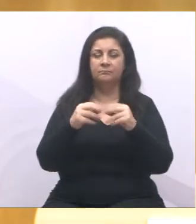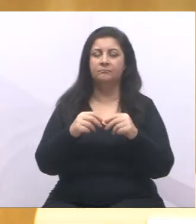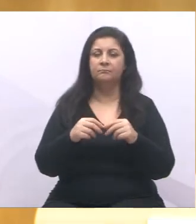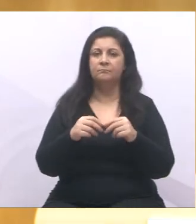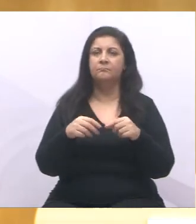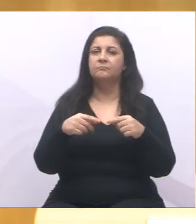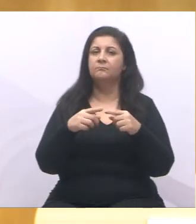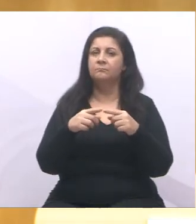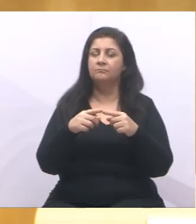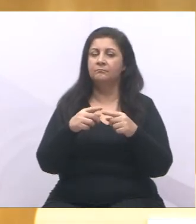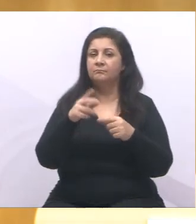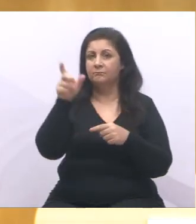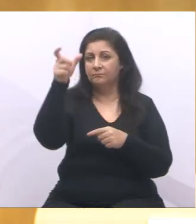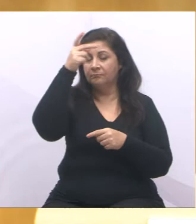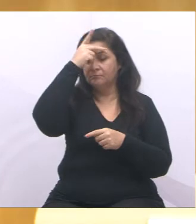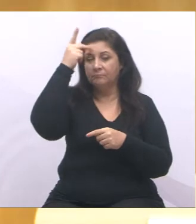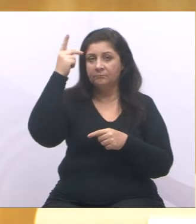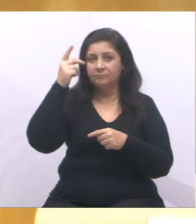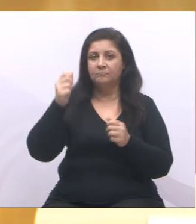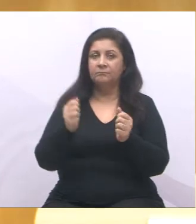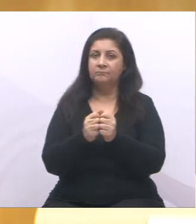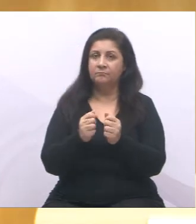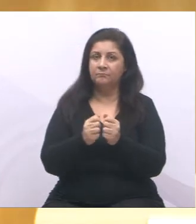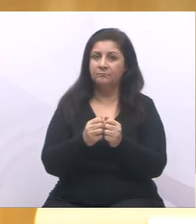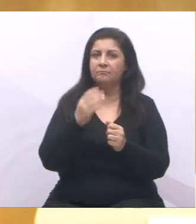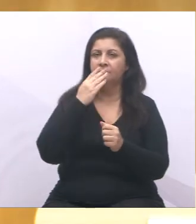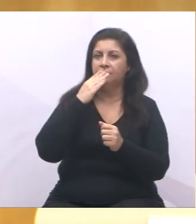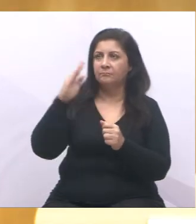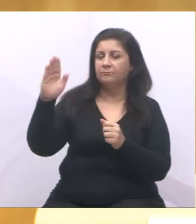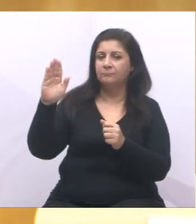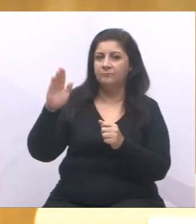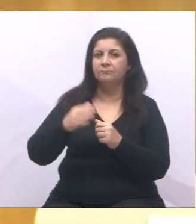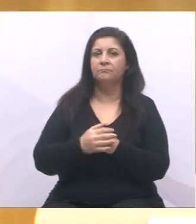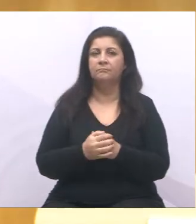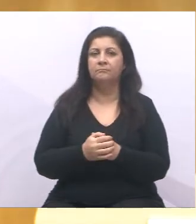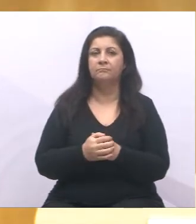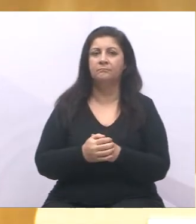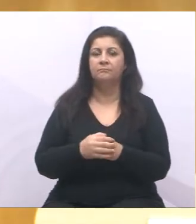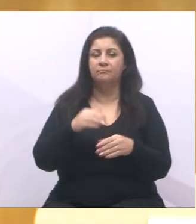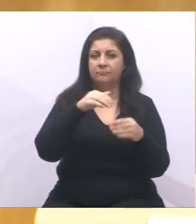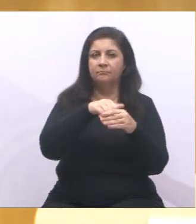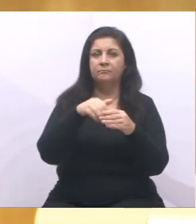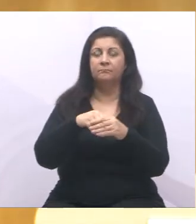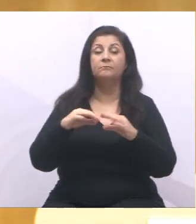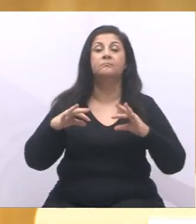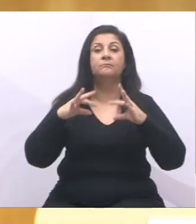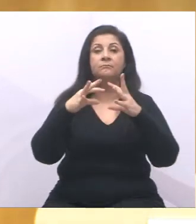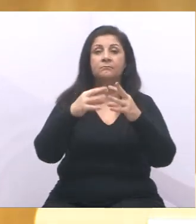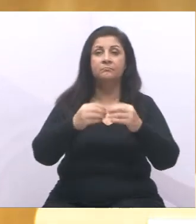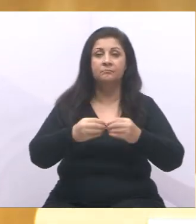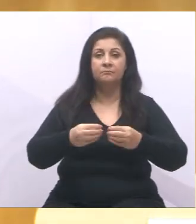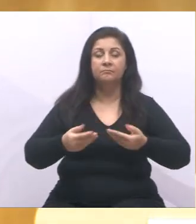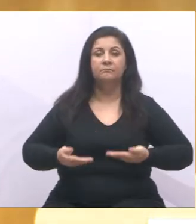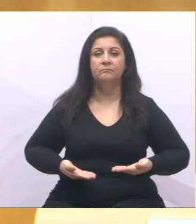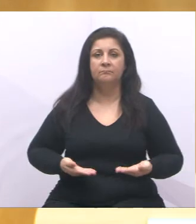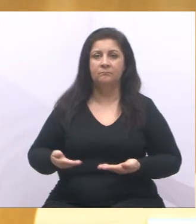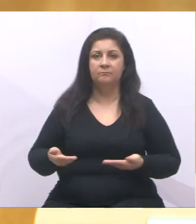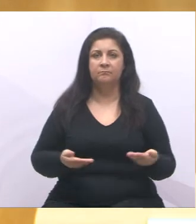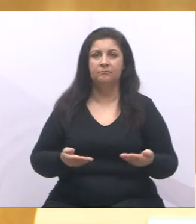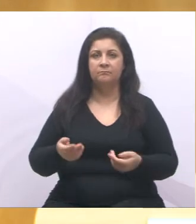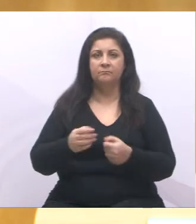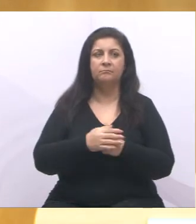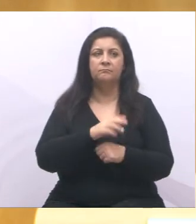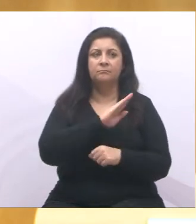campanha. Quero fazer um cumprimento especial a todos os servidores públicos do município de Jacareí, que